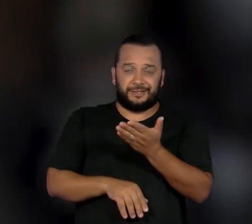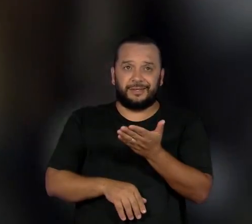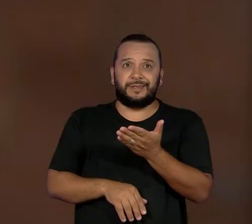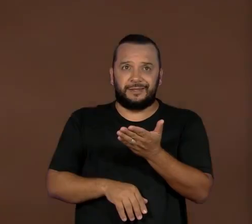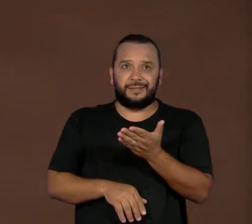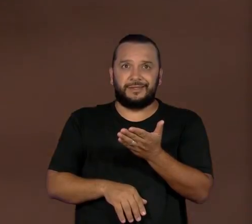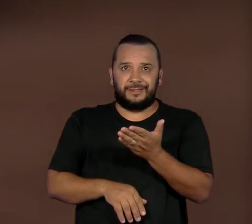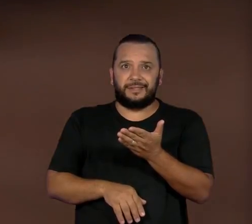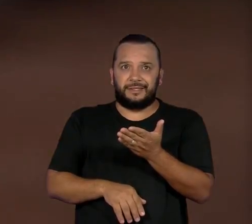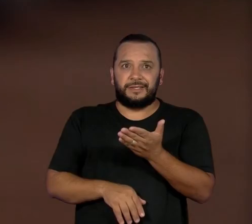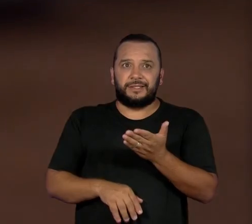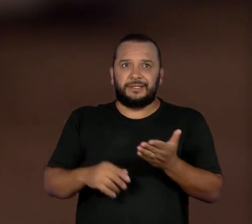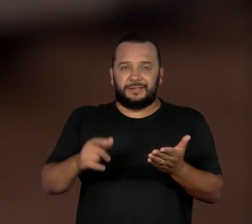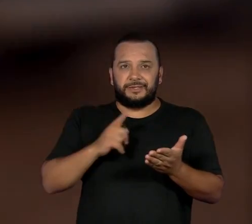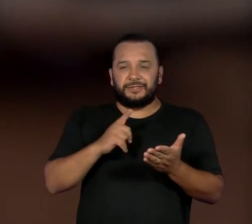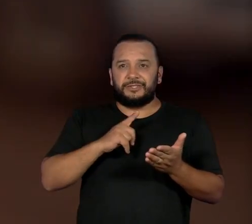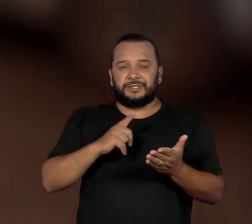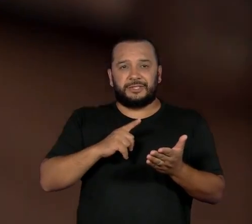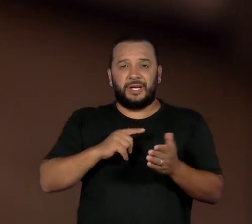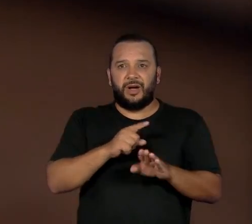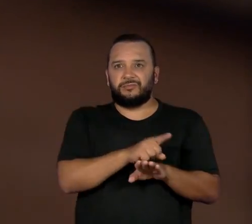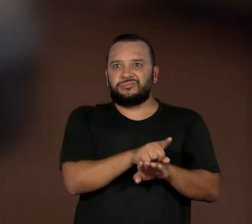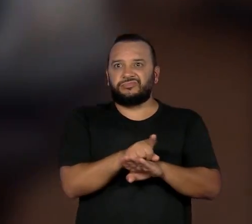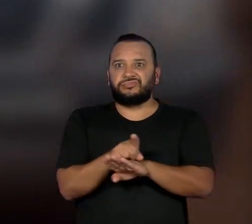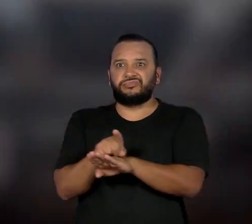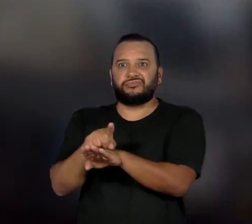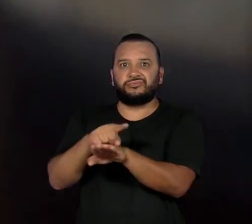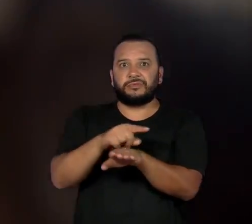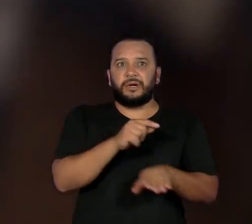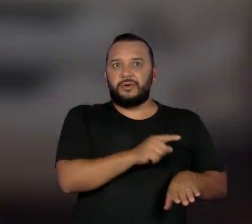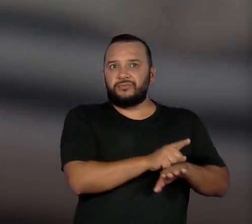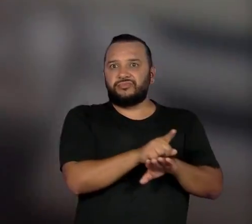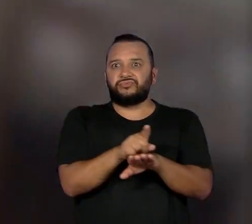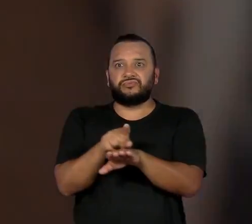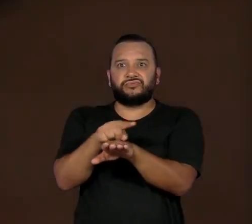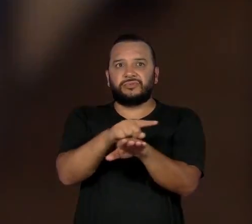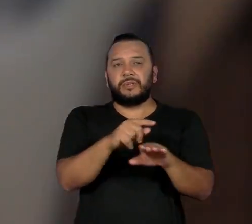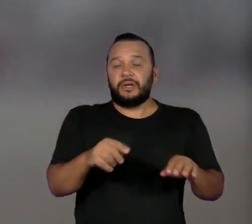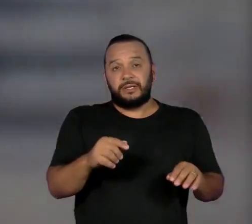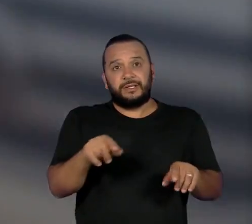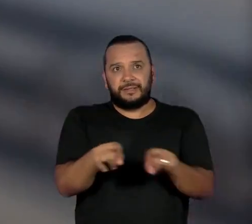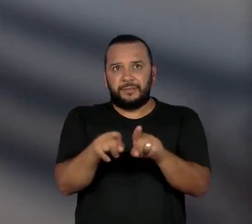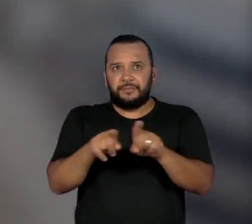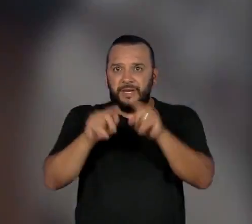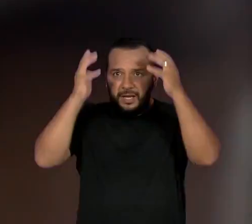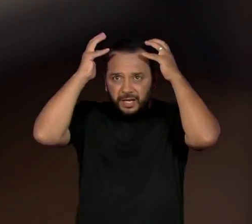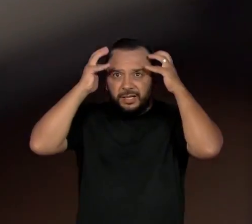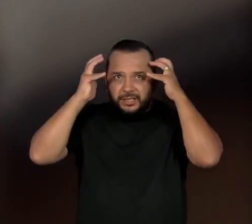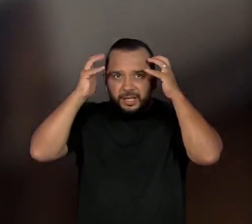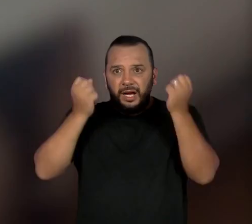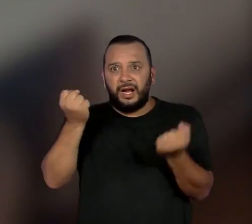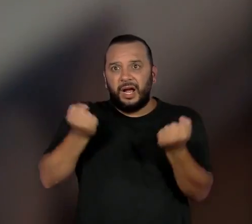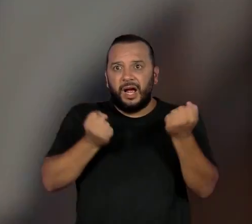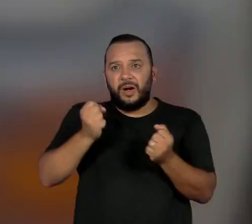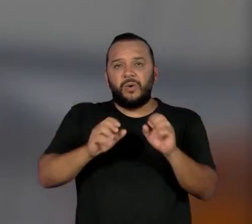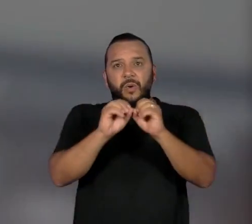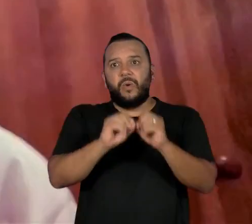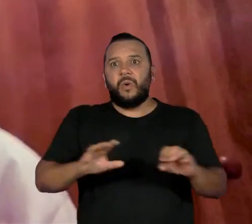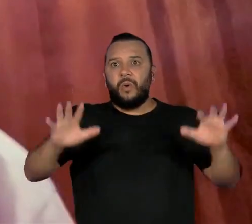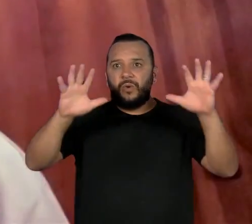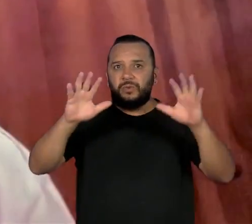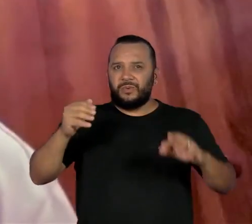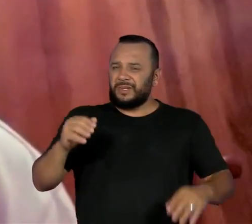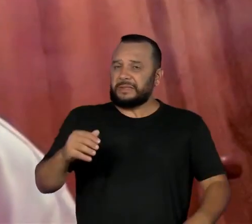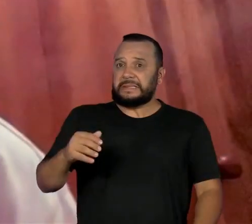República Centro-África, tinha aquele monte de tanque da ONU andando. Você vê o pessoal de capacete da ONU, aqueles tanques andando na rua. Eu falava,